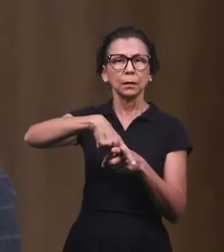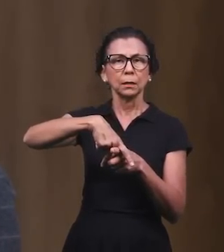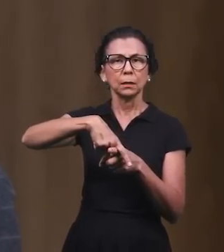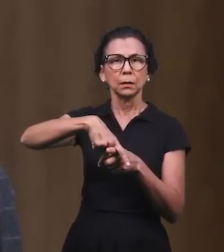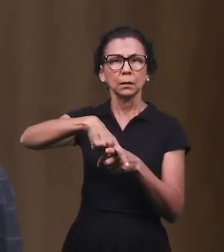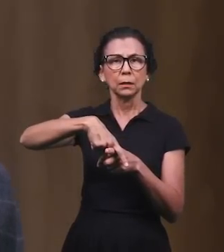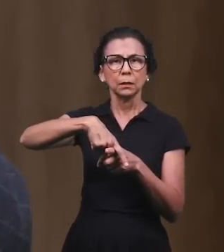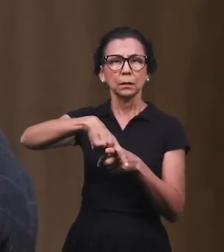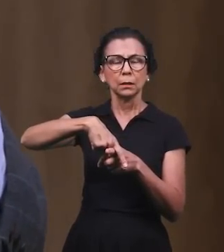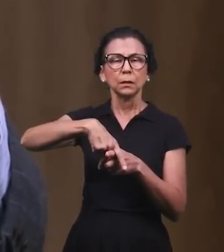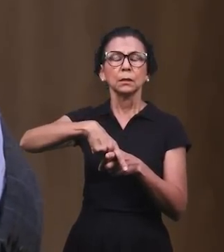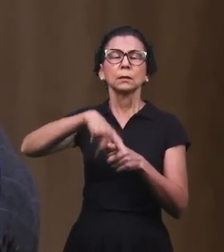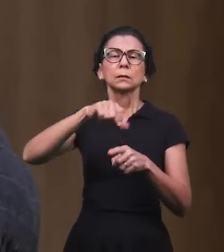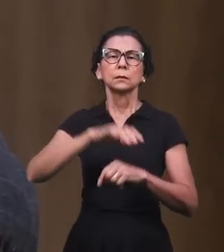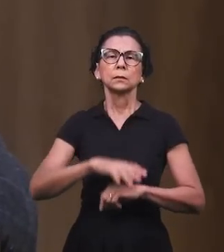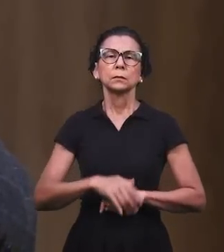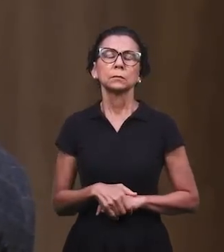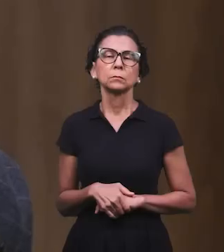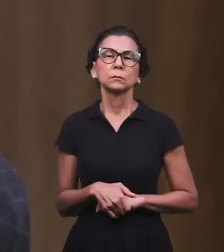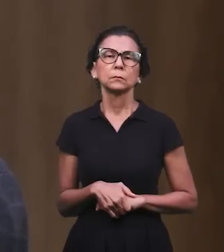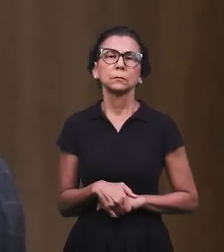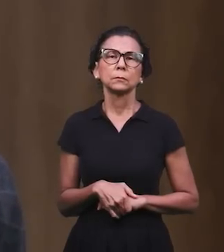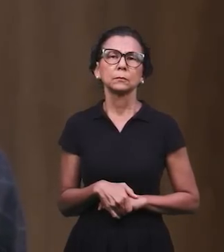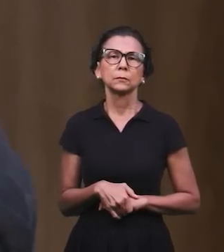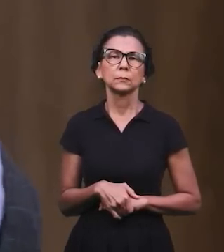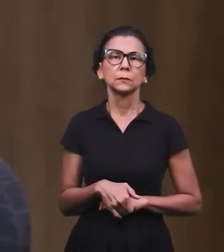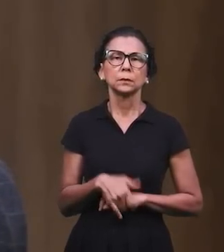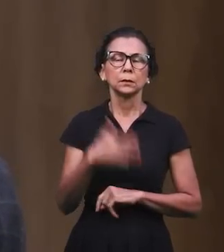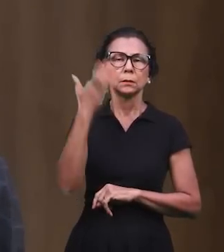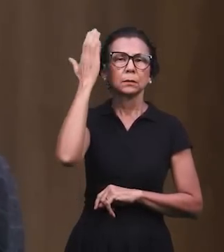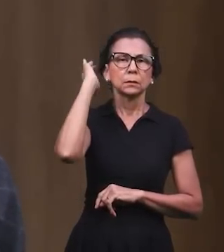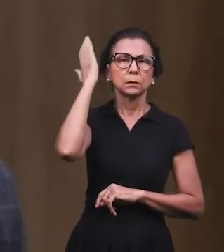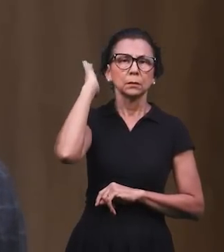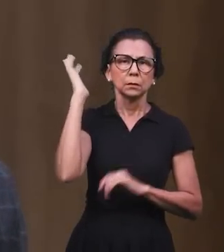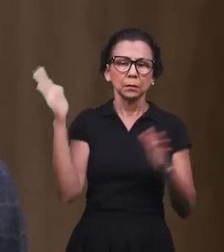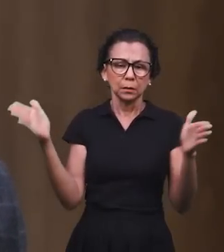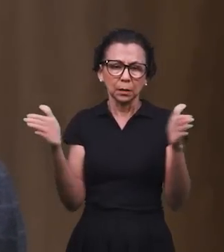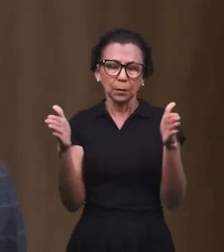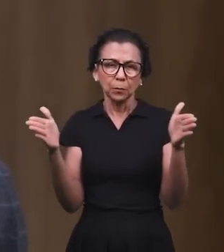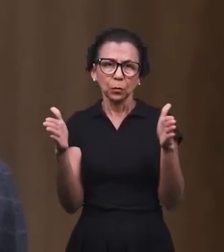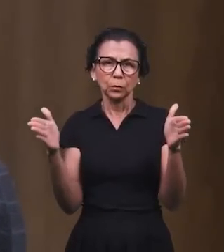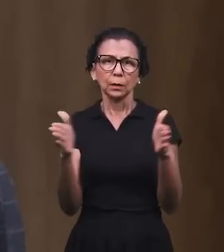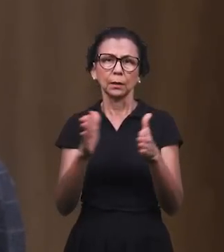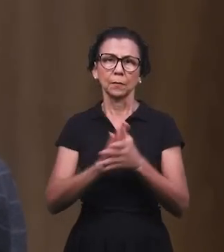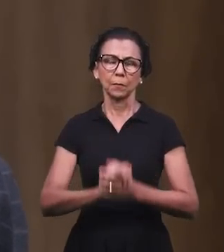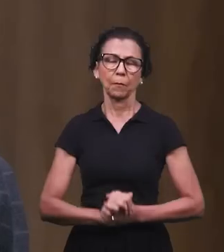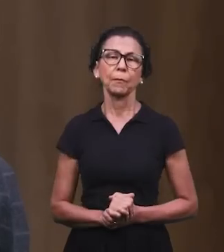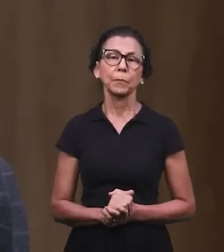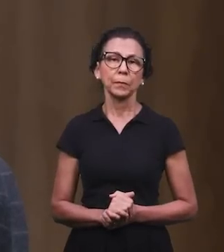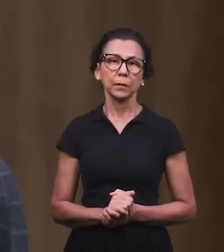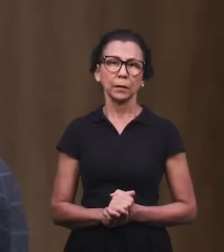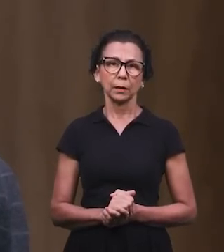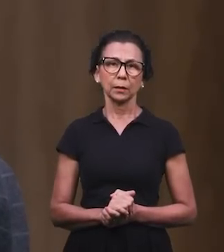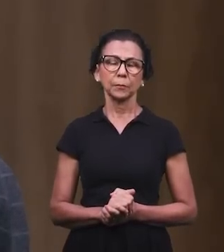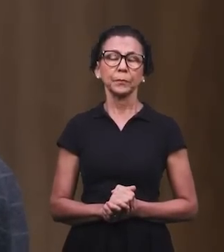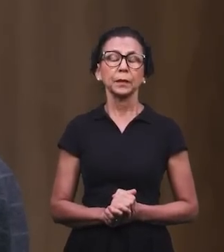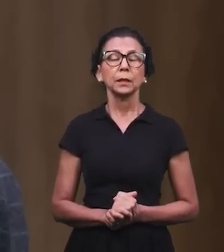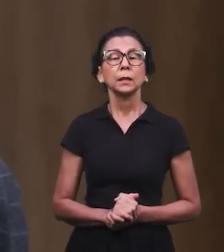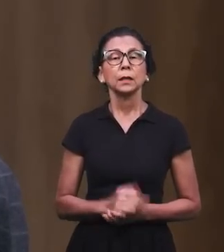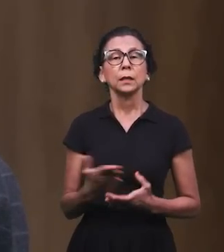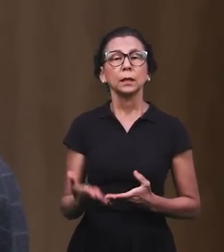têm obra no coração, a mula de Davi, a força, o poder, o único que está sendo